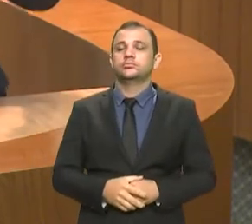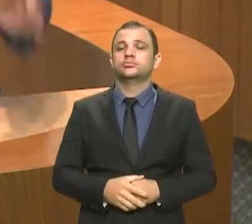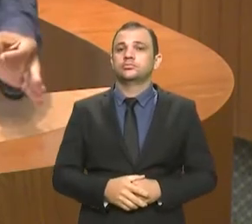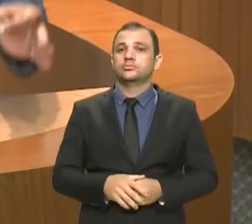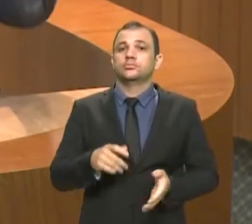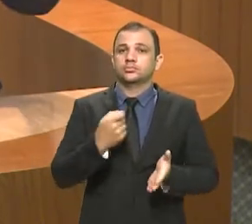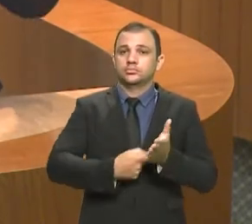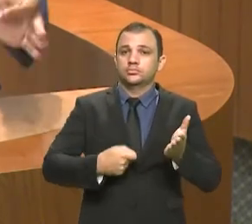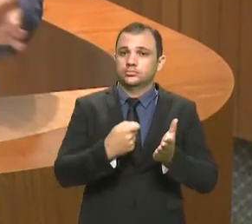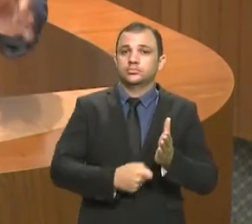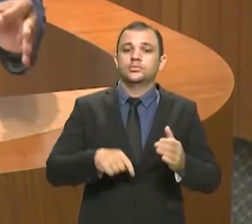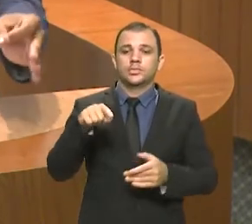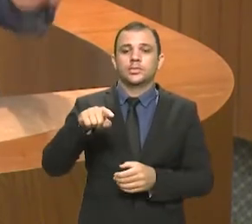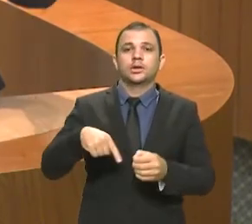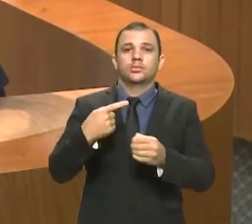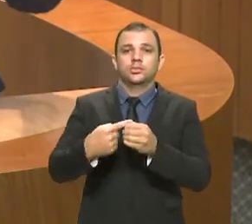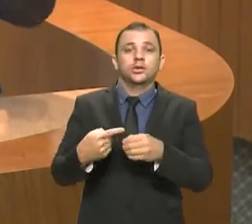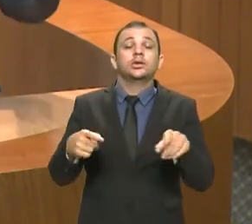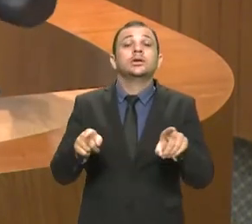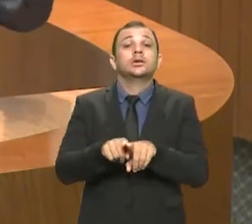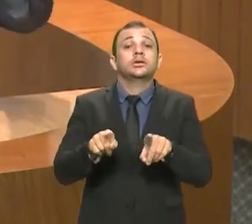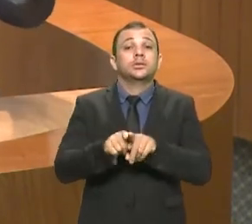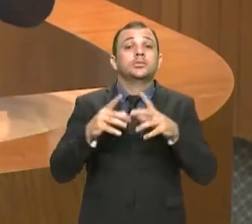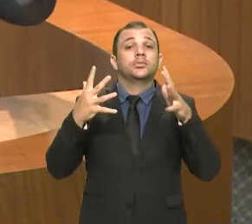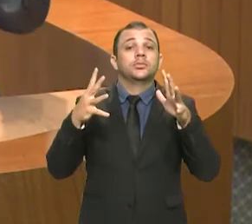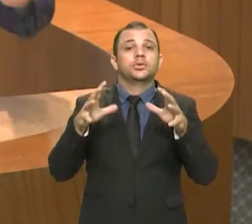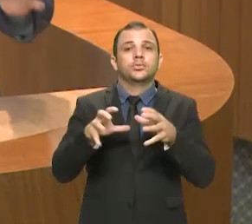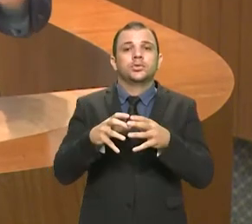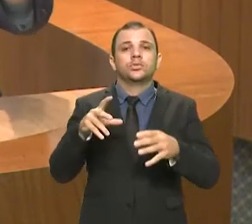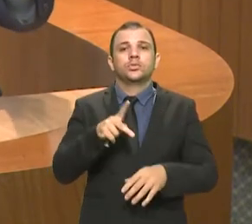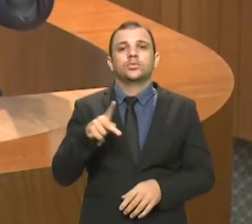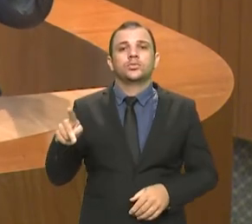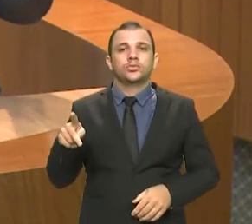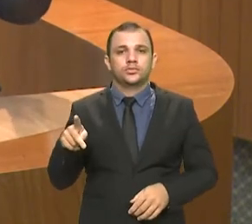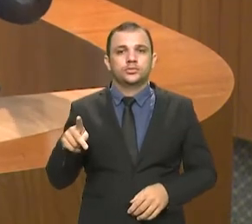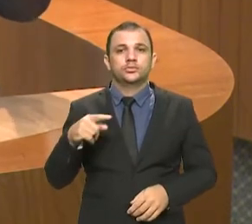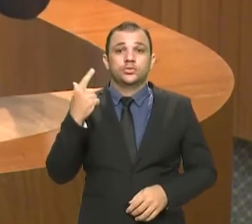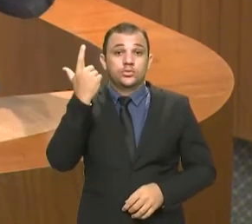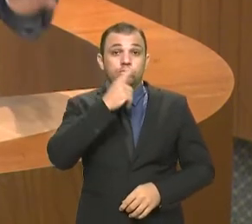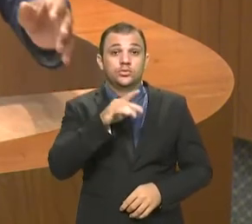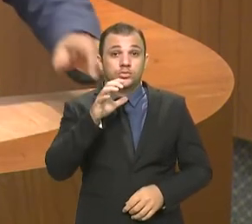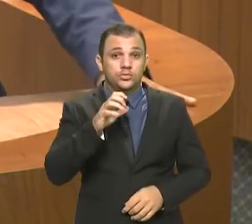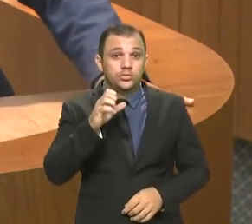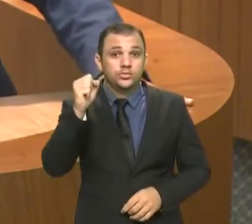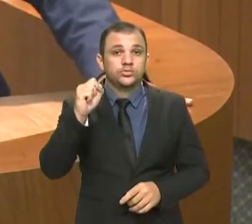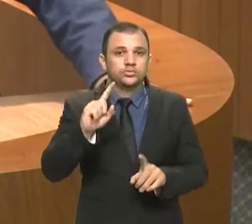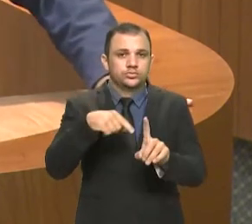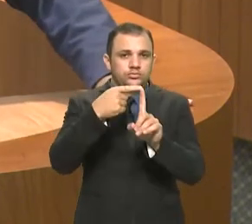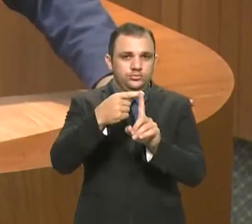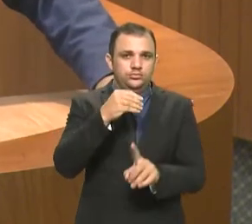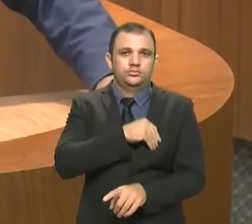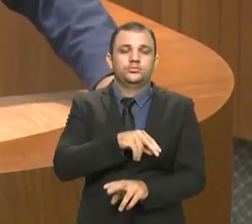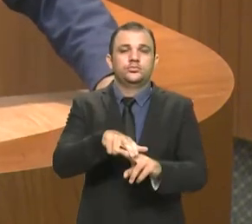parabéns aos professores. Só conquistaram a luta, só conquistaram o reajuste graças à luta de vocês.